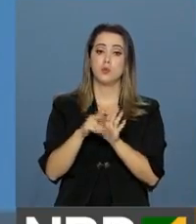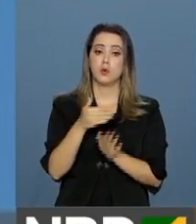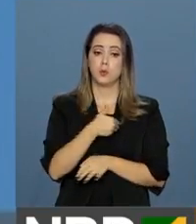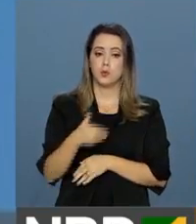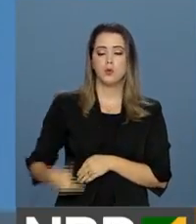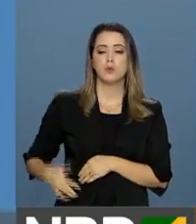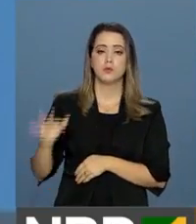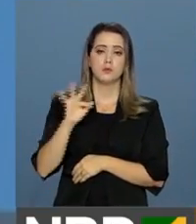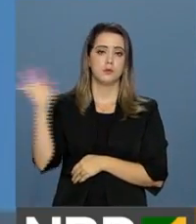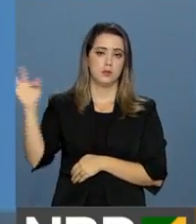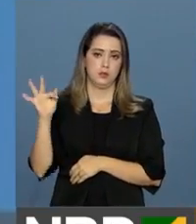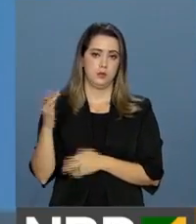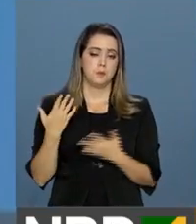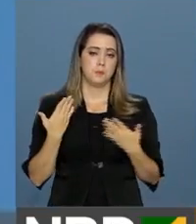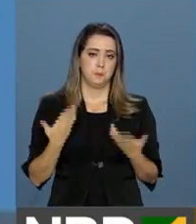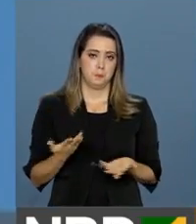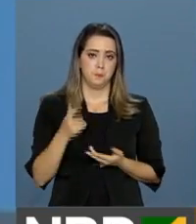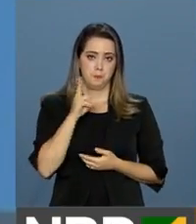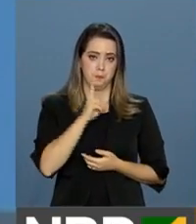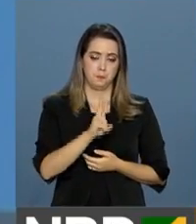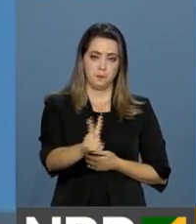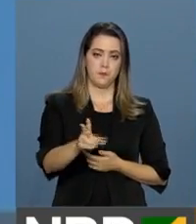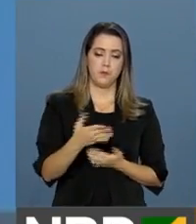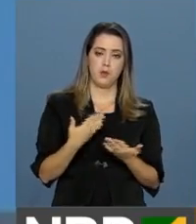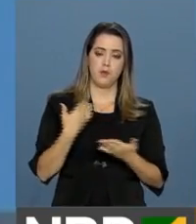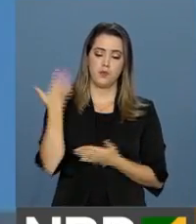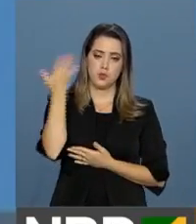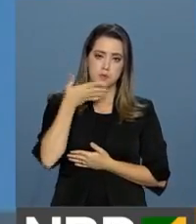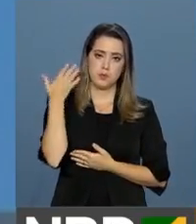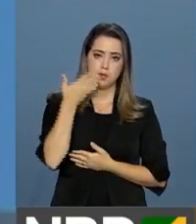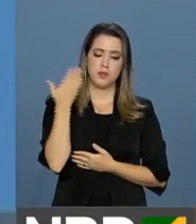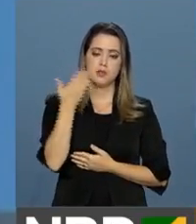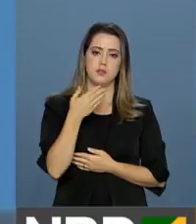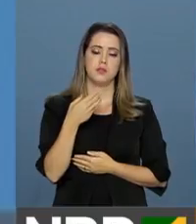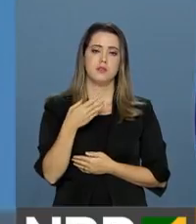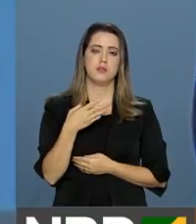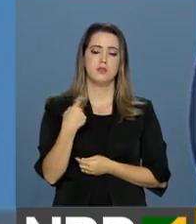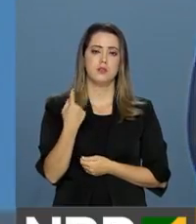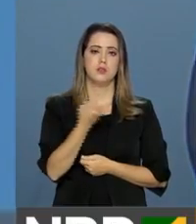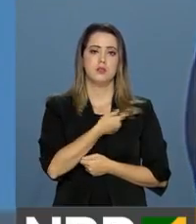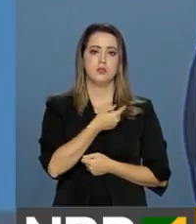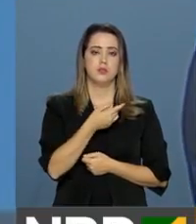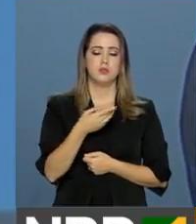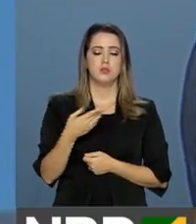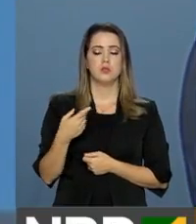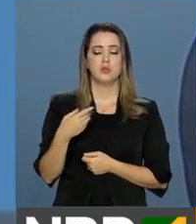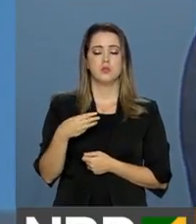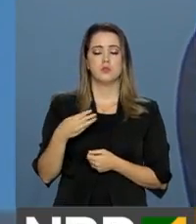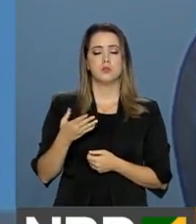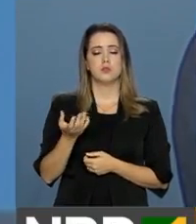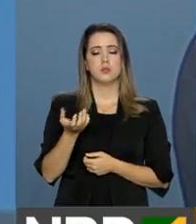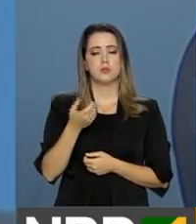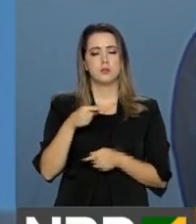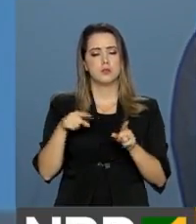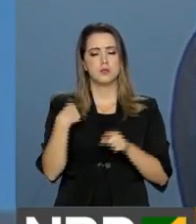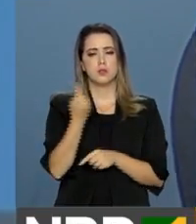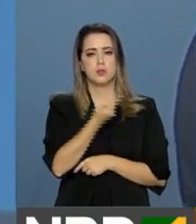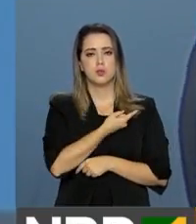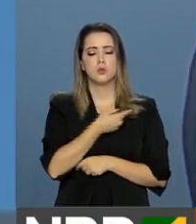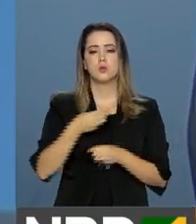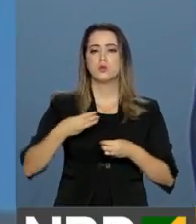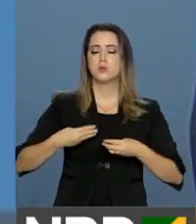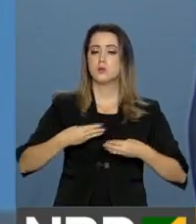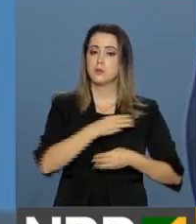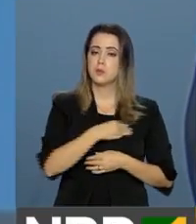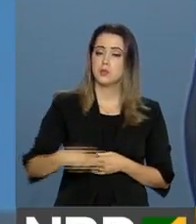na descrição da doutora grace na fala da nossa querida presidente do supremo o quanto a união